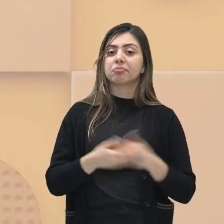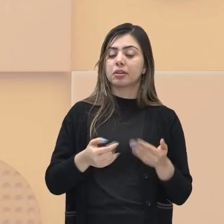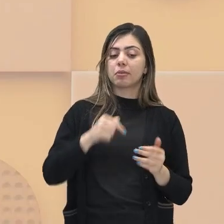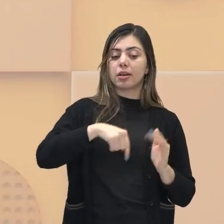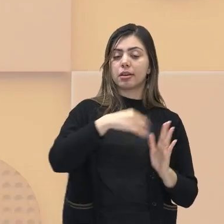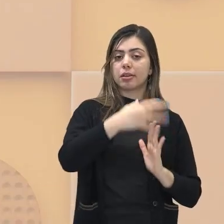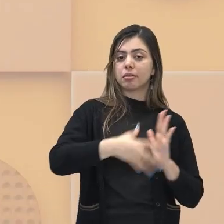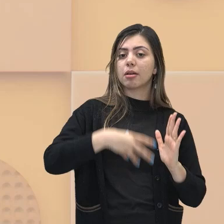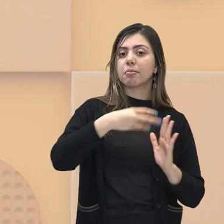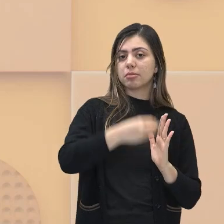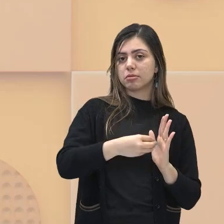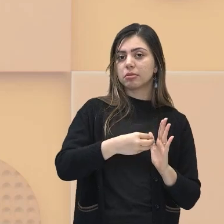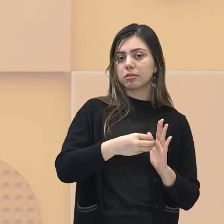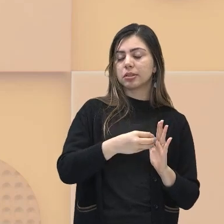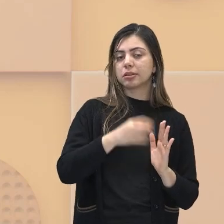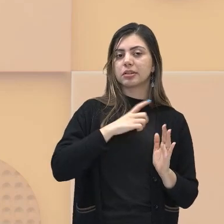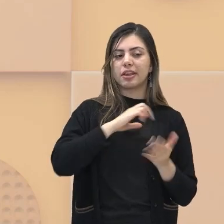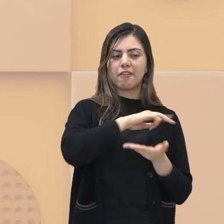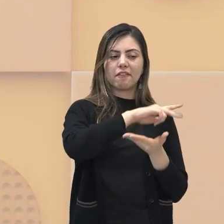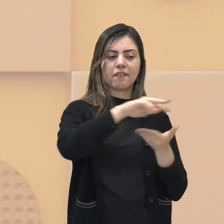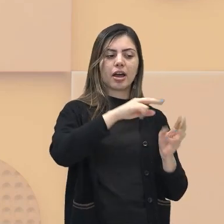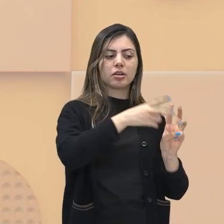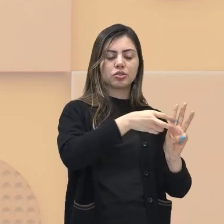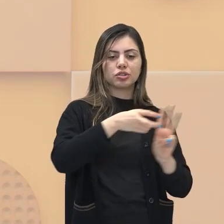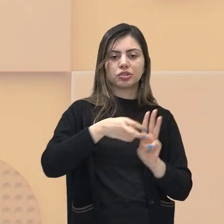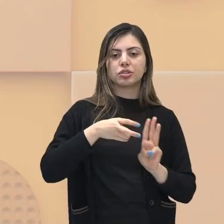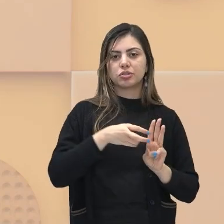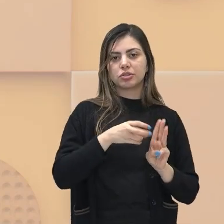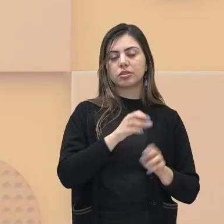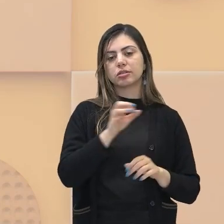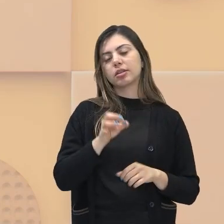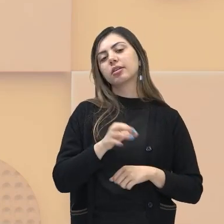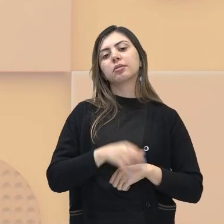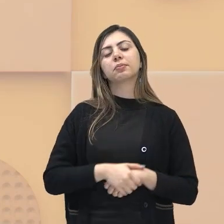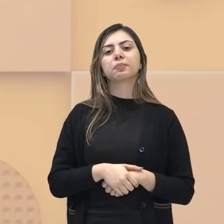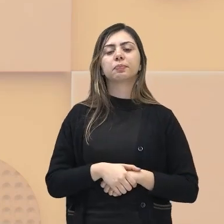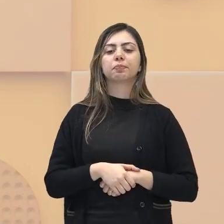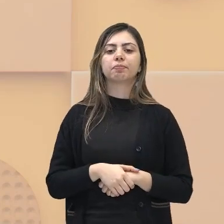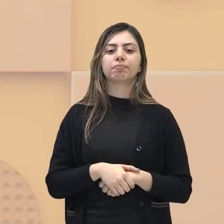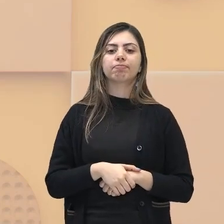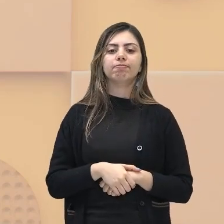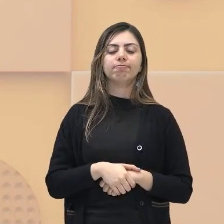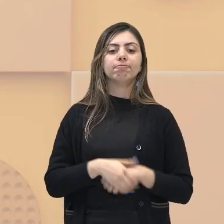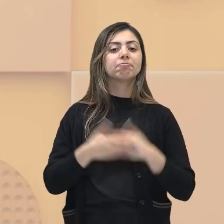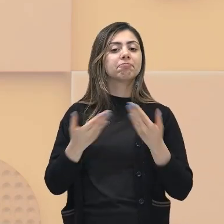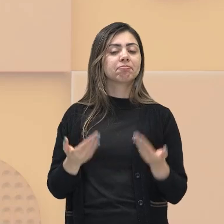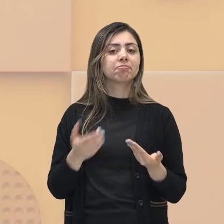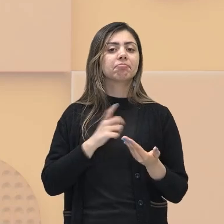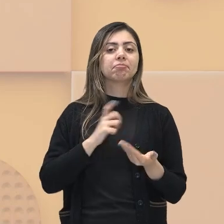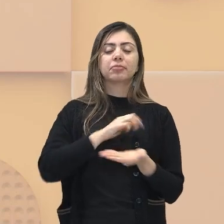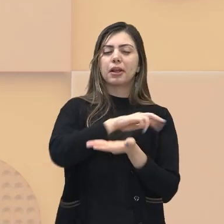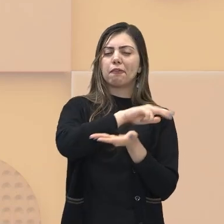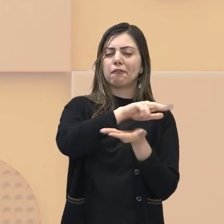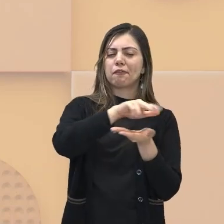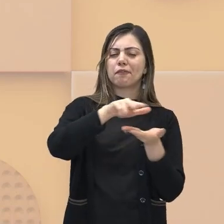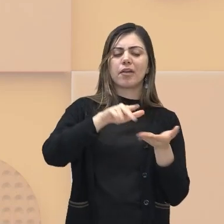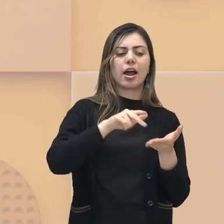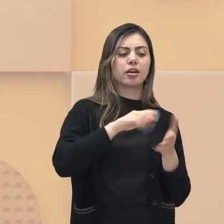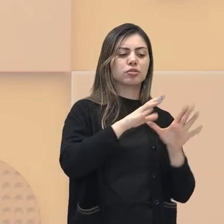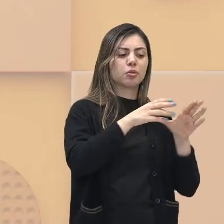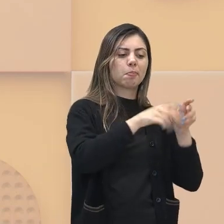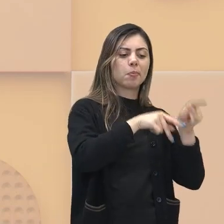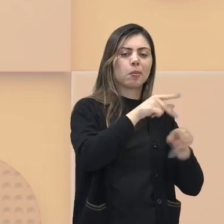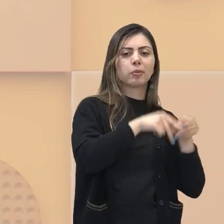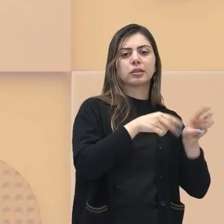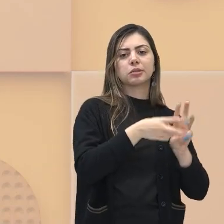da Amazônia, estou falando da Amazônia, que a Amazônia se estende para além das fronteiras do Brasil. Então existem povos que ainda